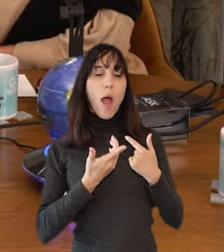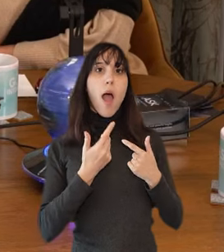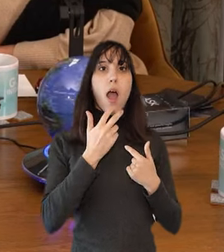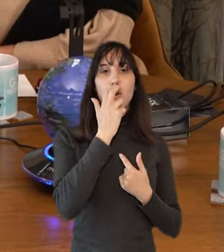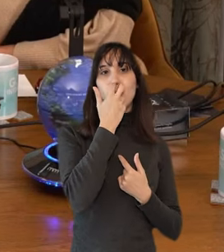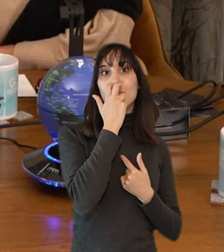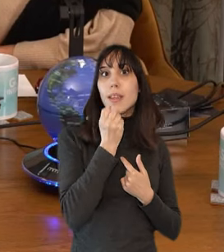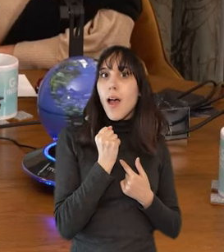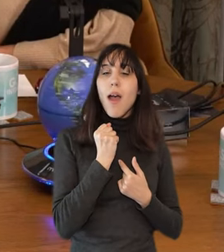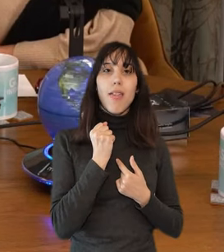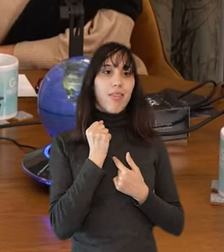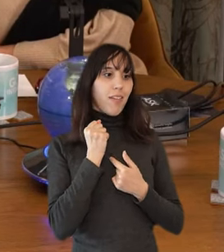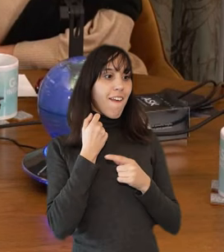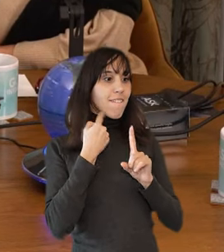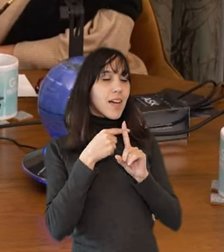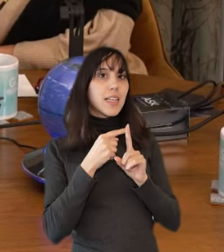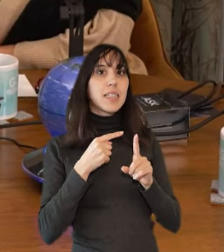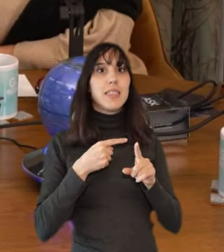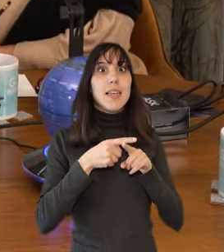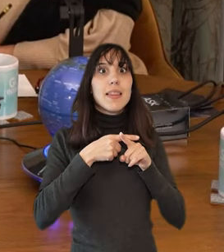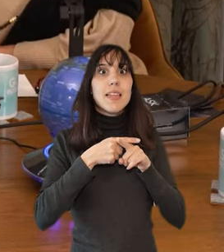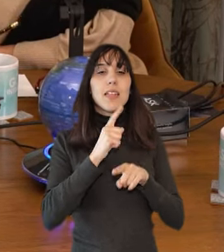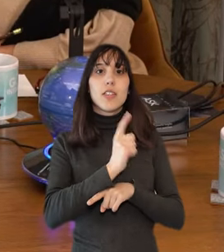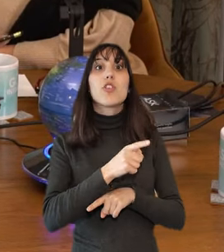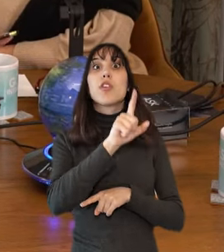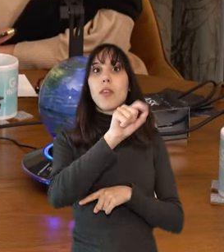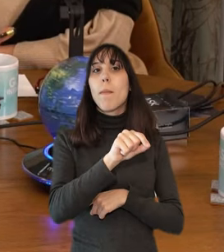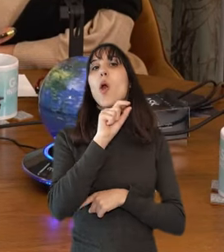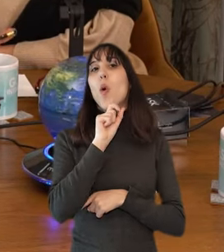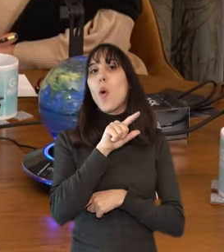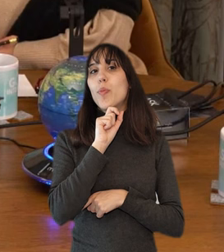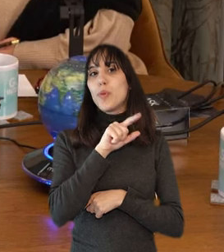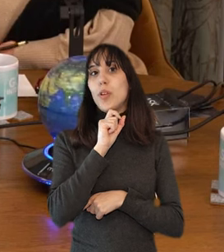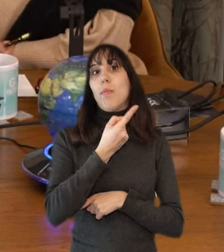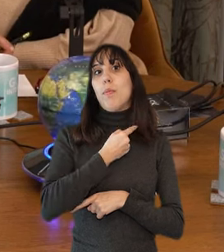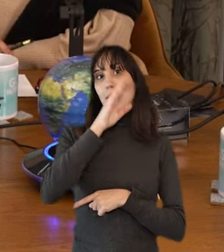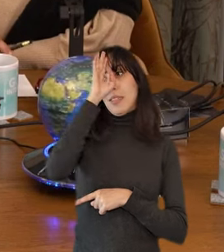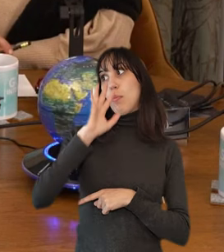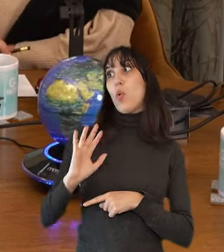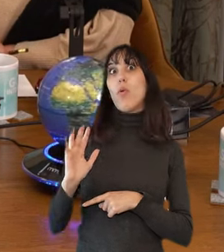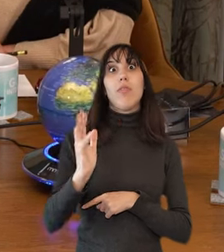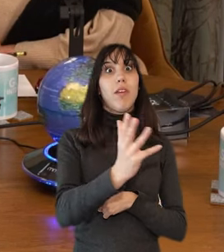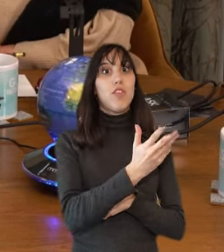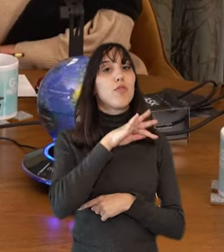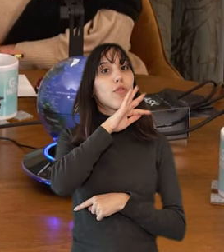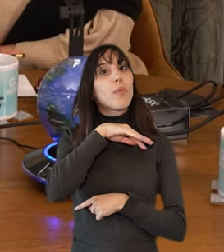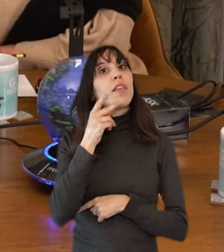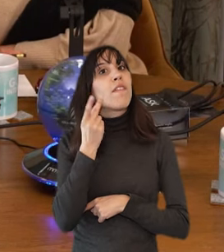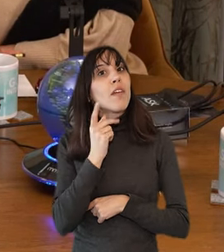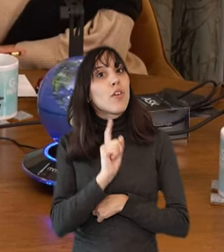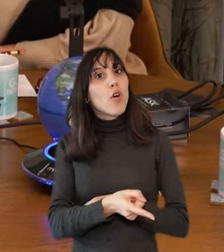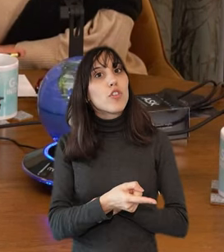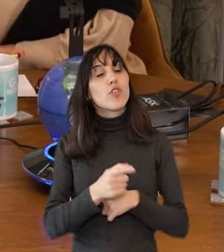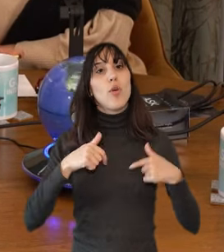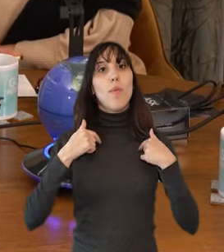curiosidades as valências não é e as oportunidades porque também temos ter sempre em conta o contexto em que a família vive as